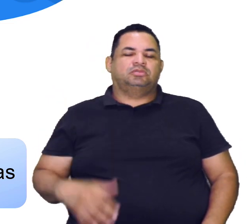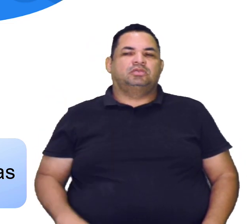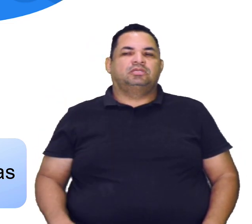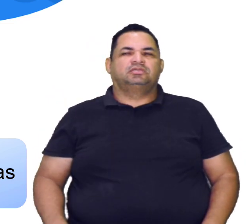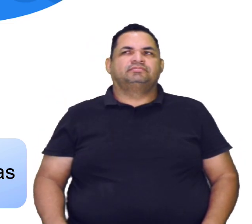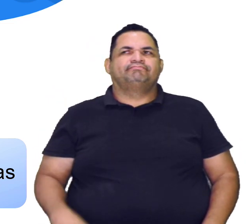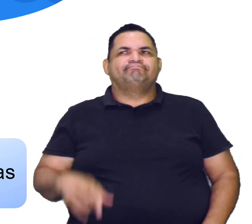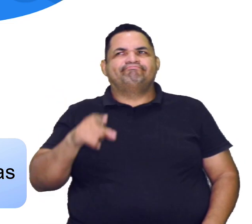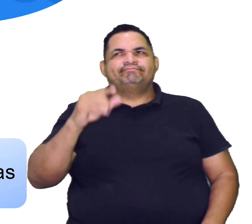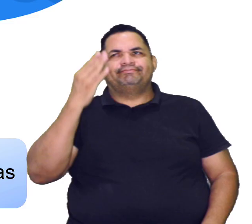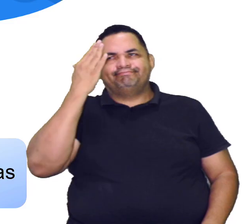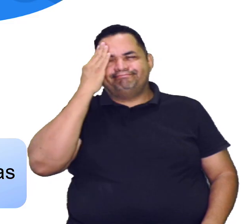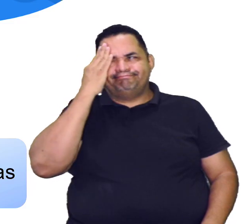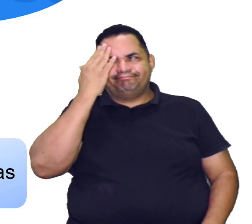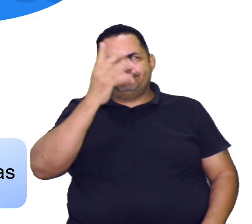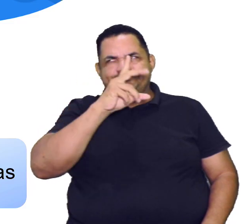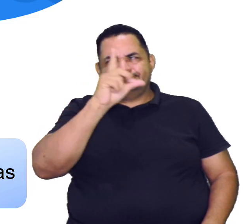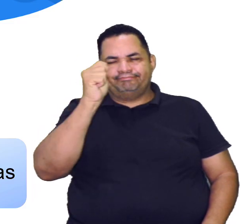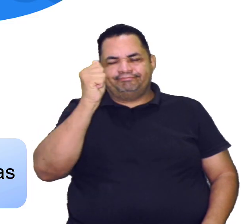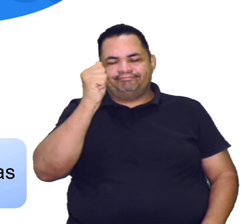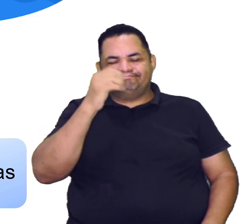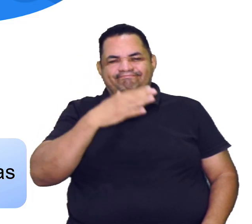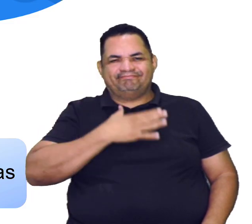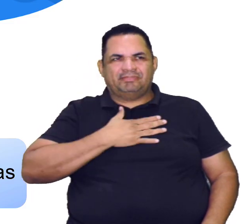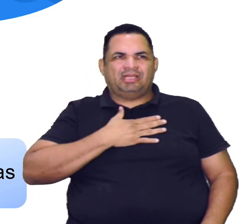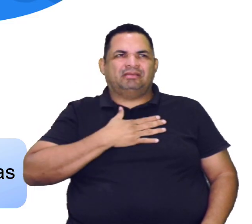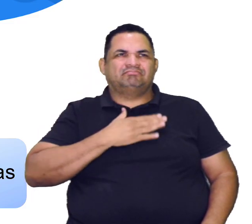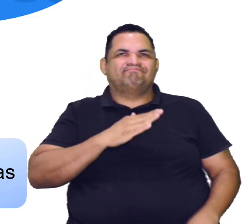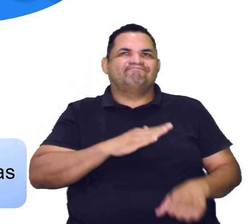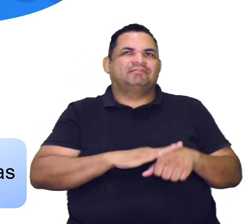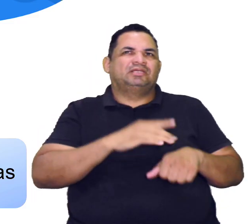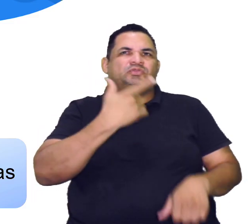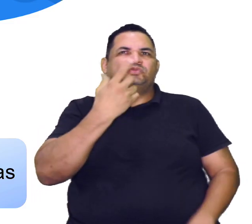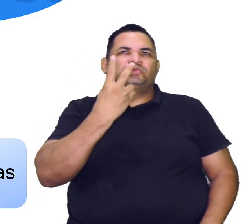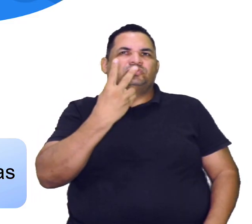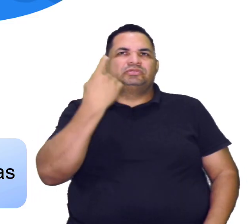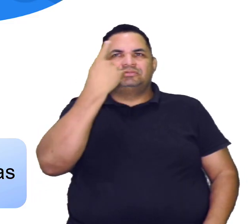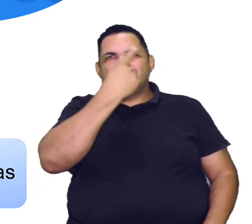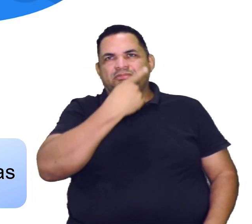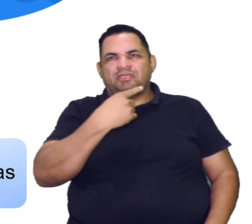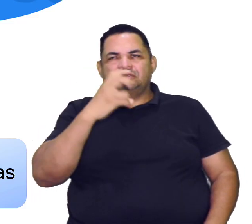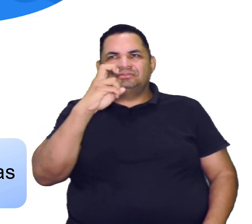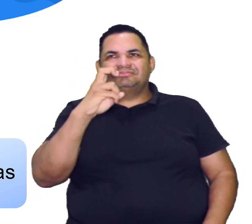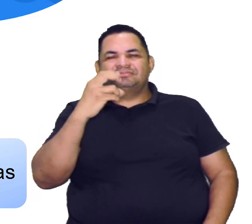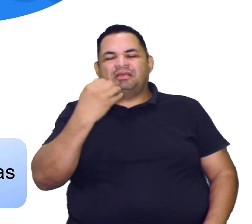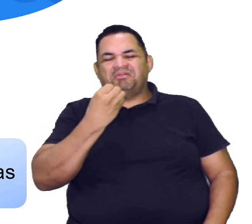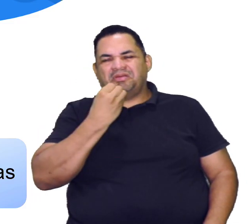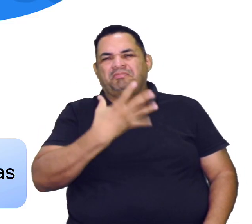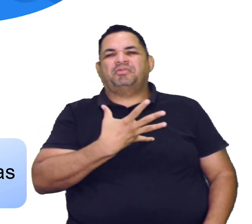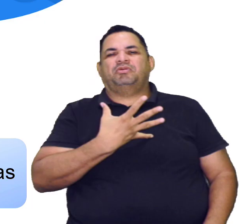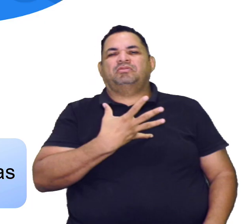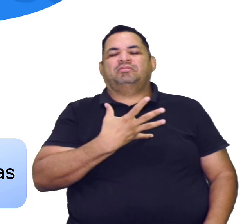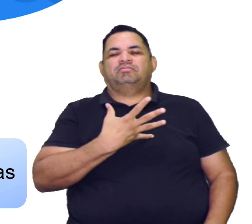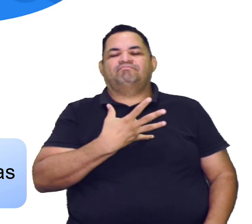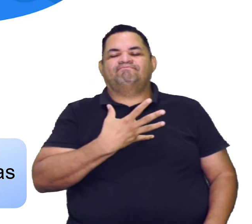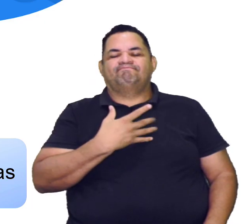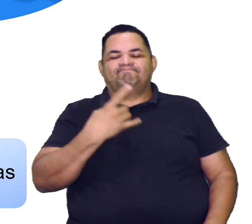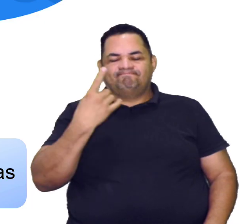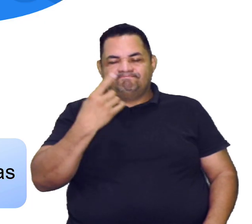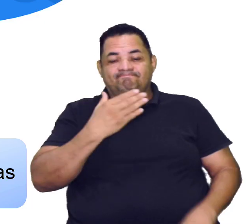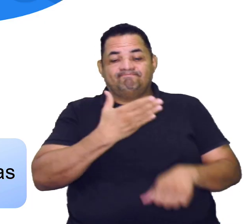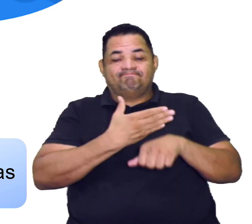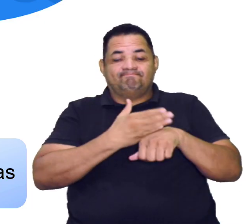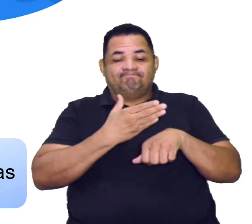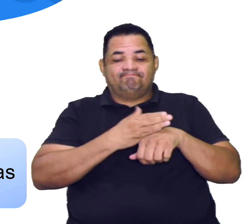ali que você fala, nossa, eu queria mais 2 horas, 3 horas, 5 horas disso porque me fez muito bem? É isso